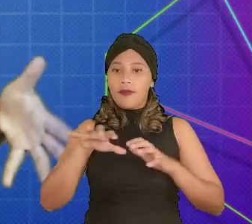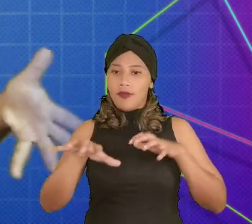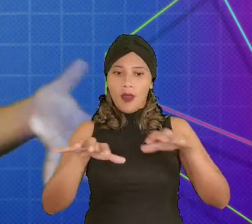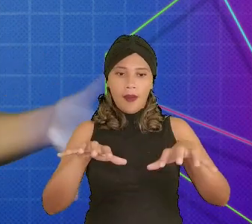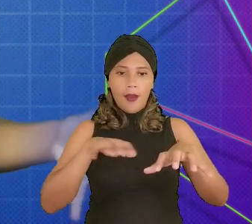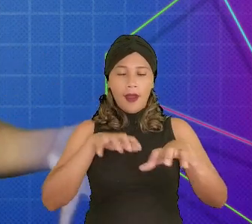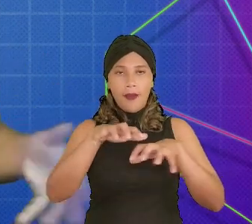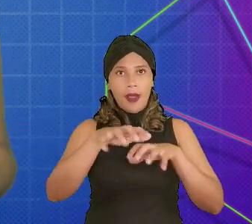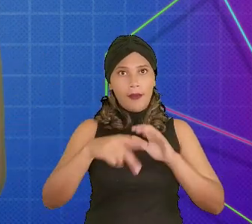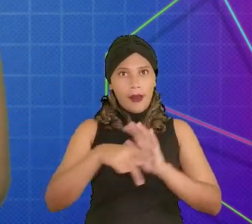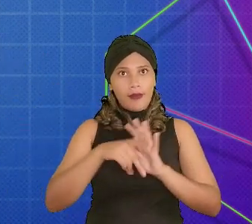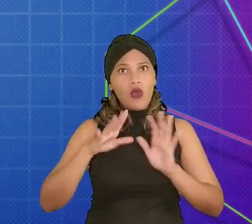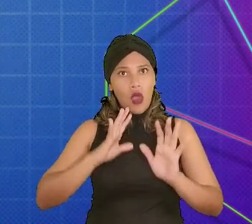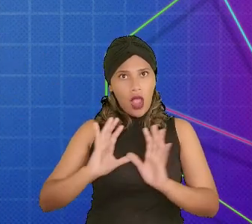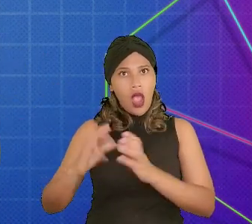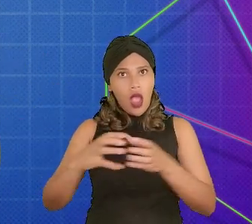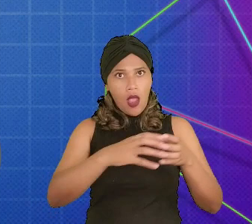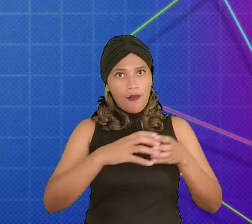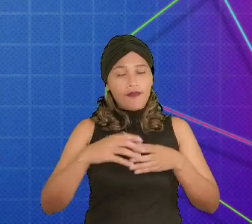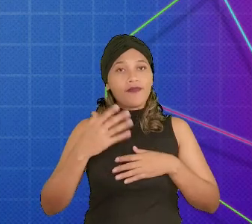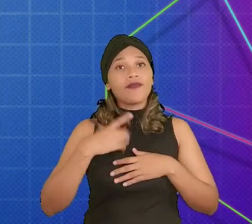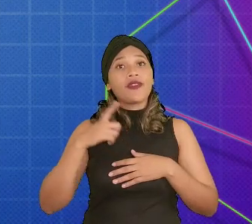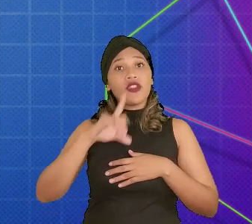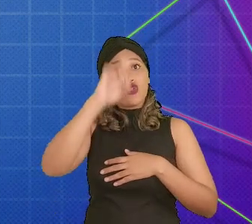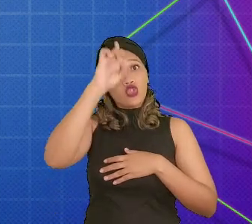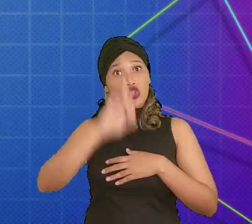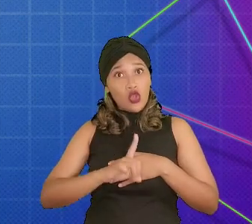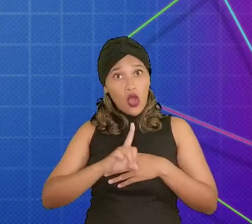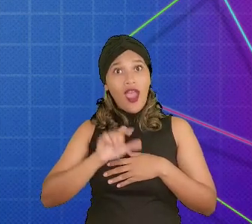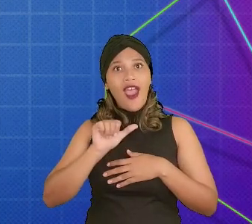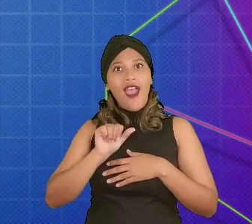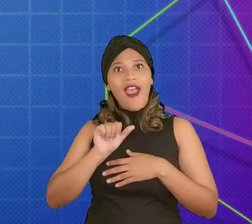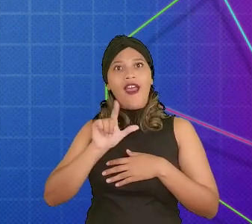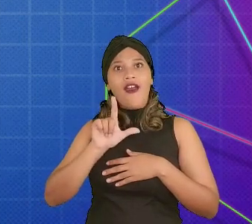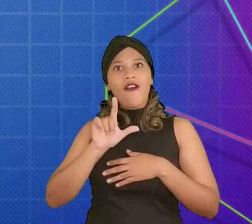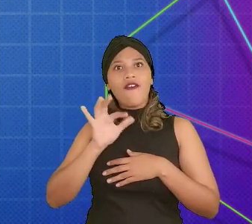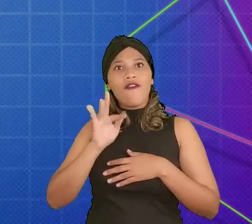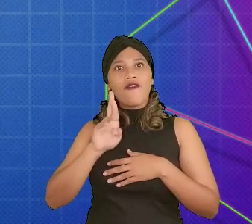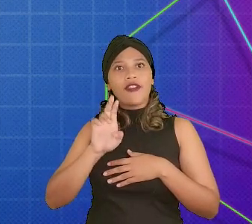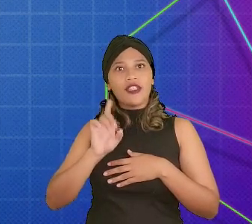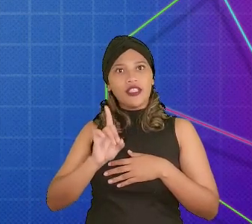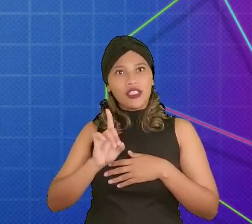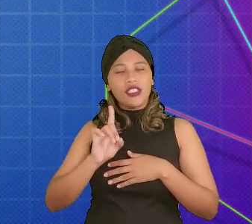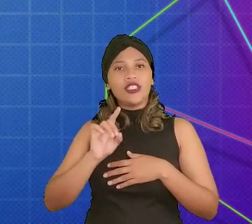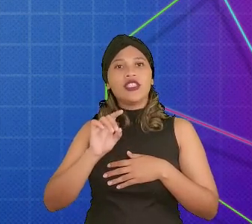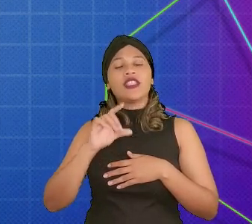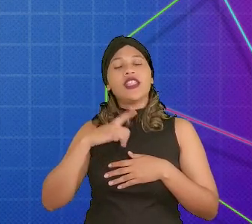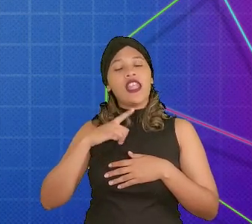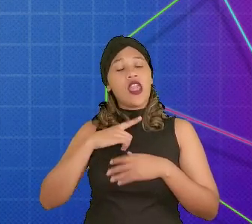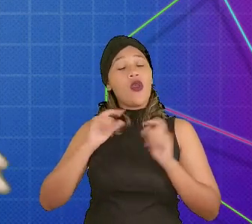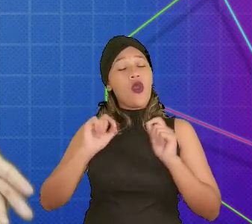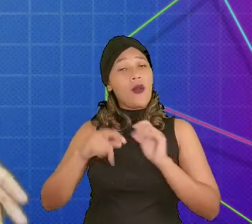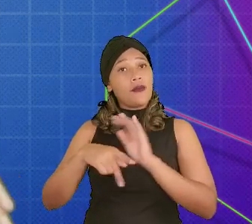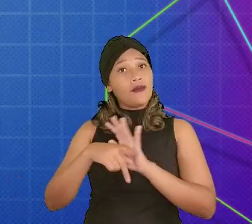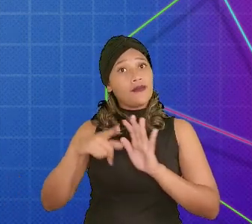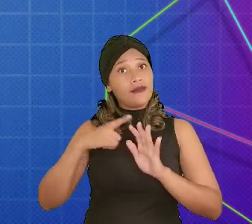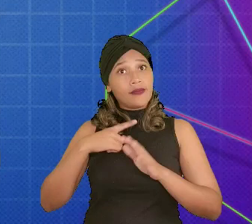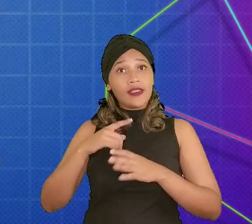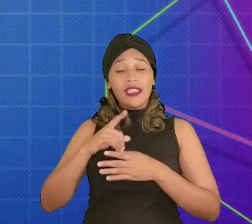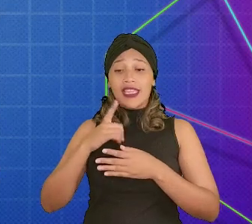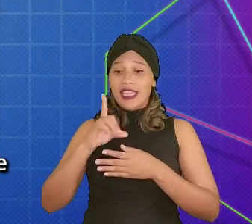e metadiegéticos. O lendário diretor Alfred Hitchcock foi o grande criador desses termos. Para